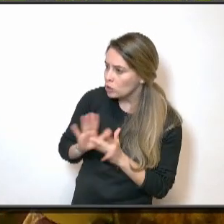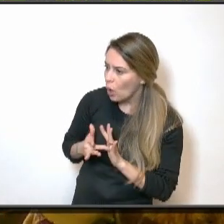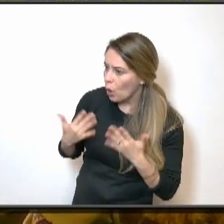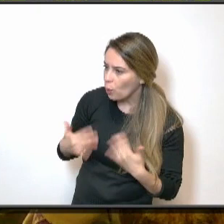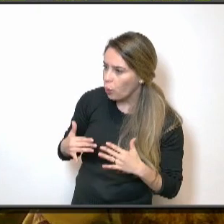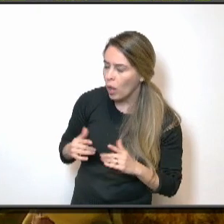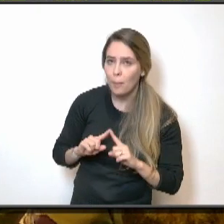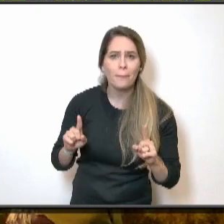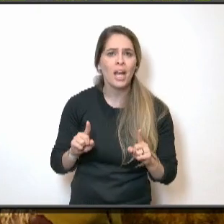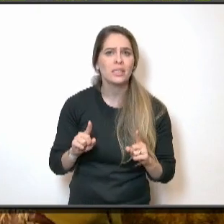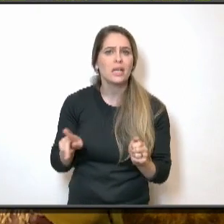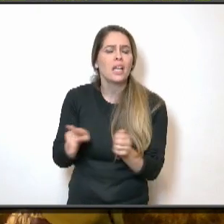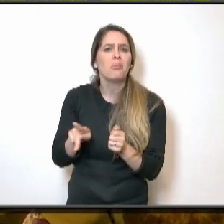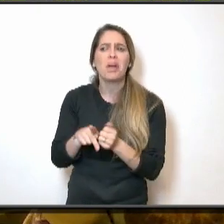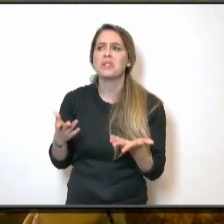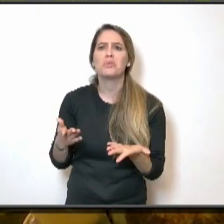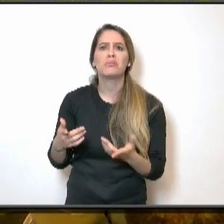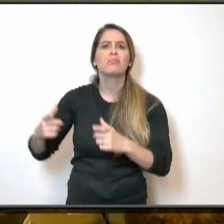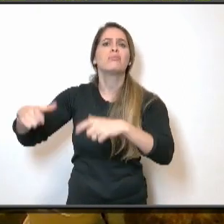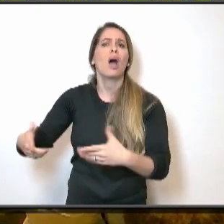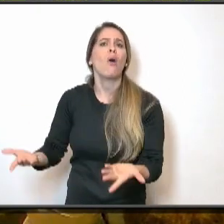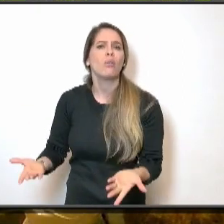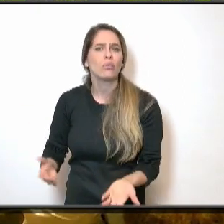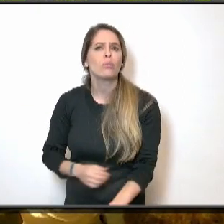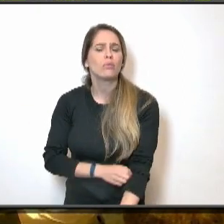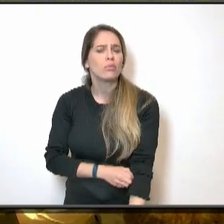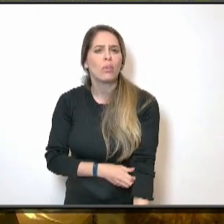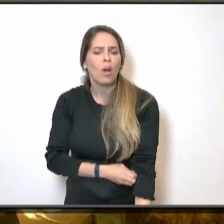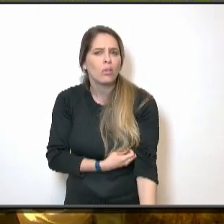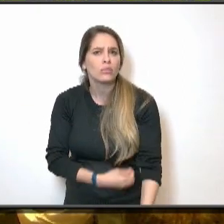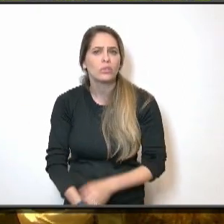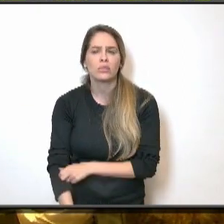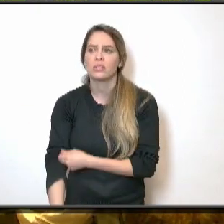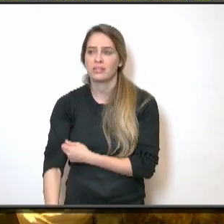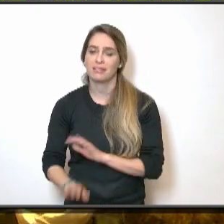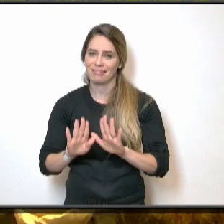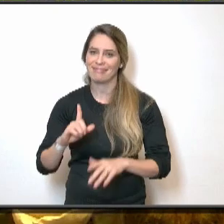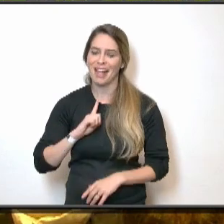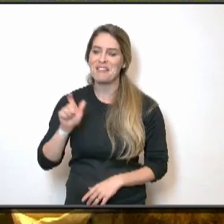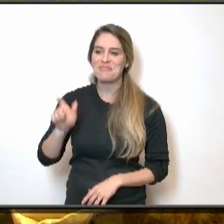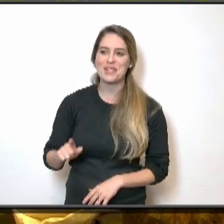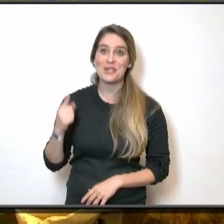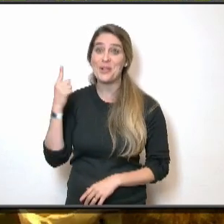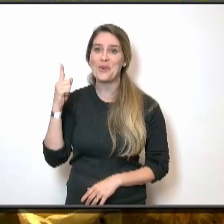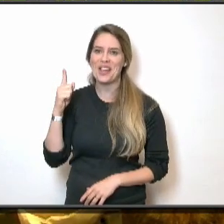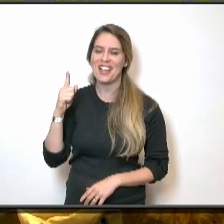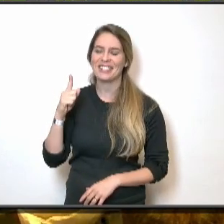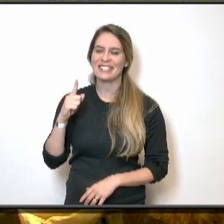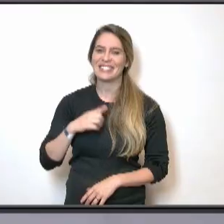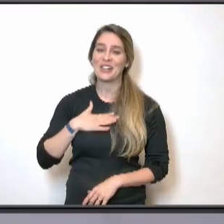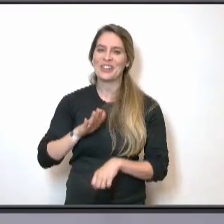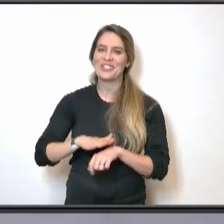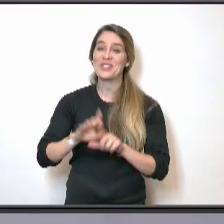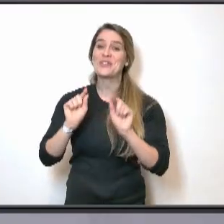capítulo 21, Pedro faz uma coisa que lá em Goiás a gente gosta muito de fazer. Goiano gosta disso. Foi pescar.